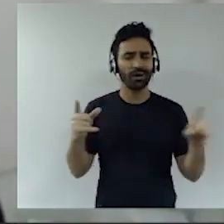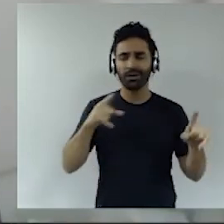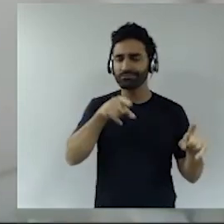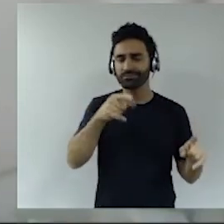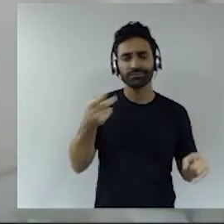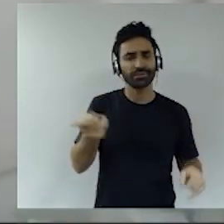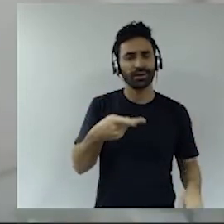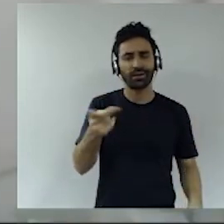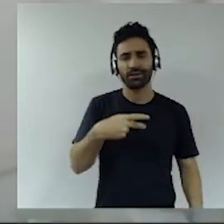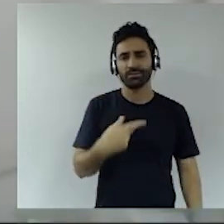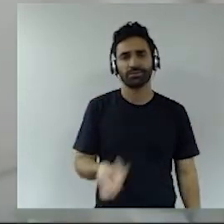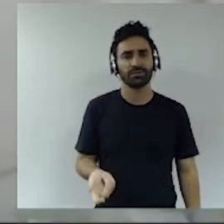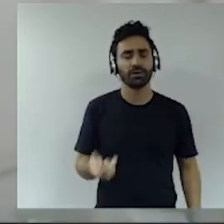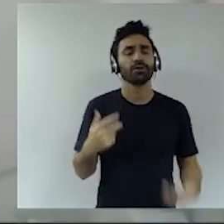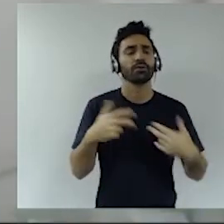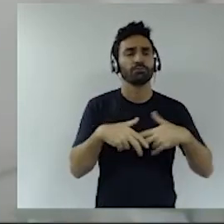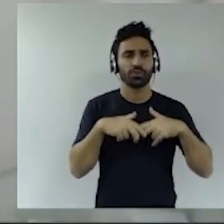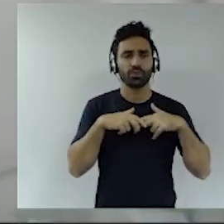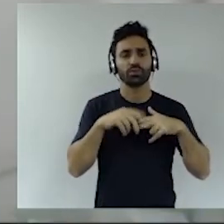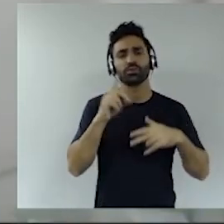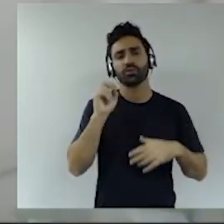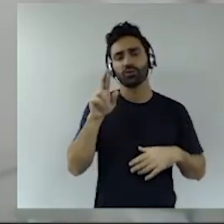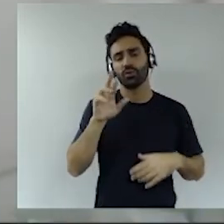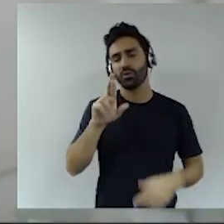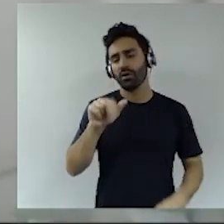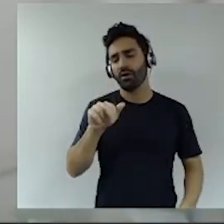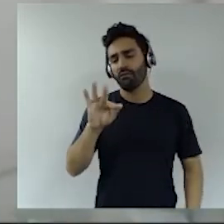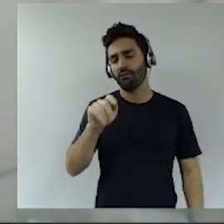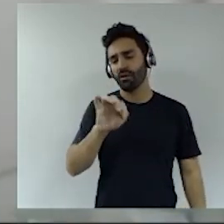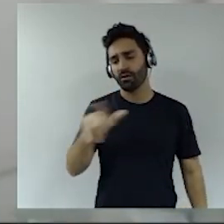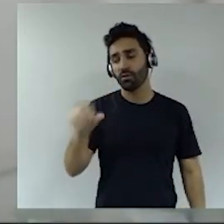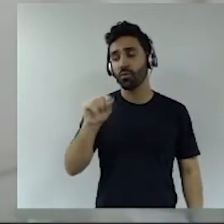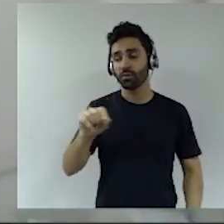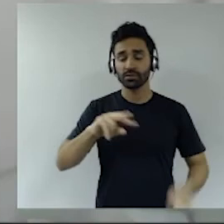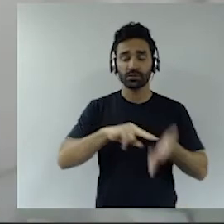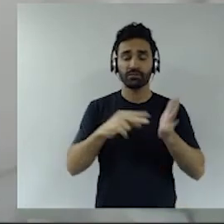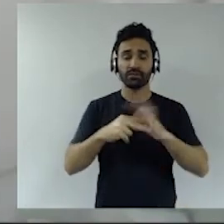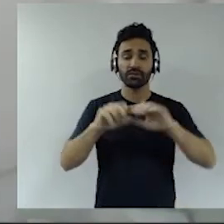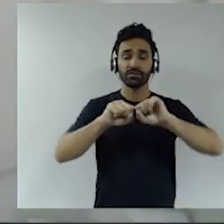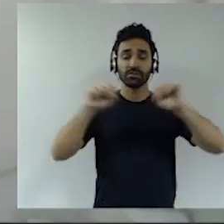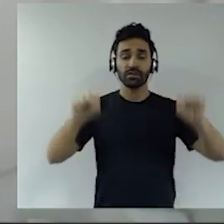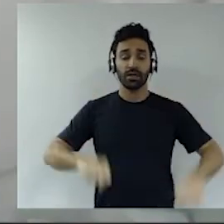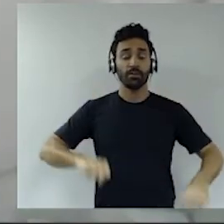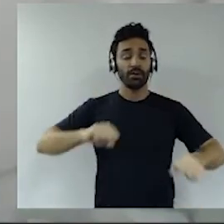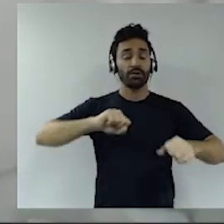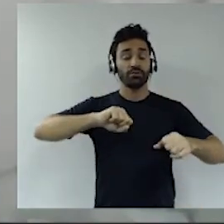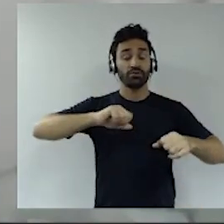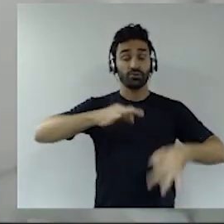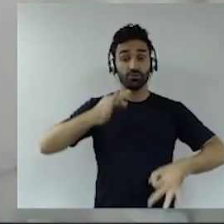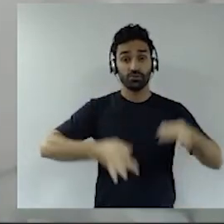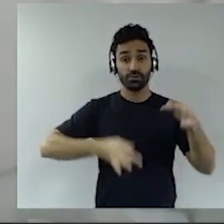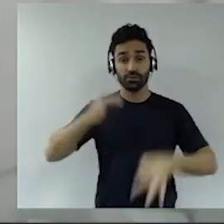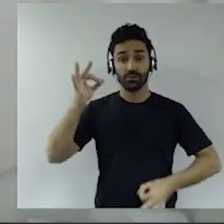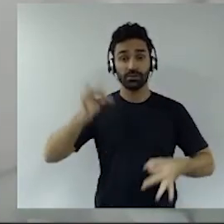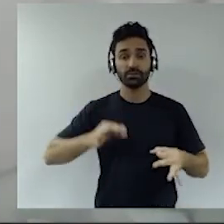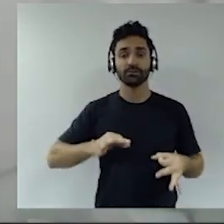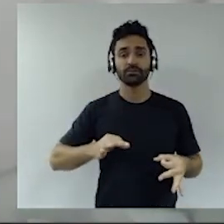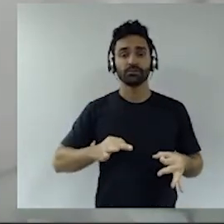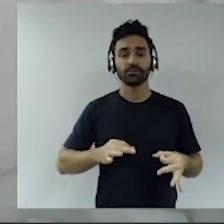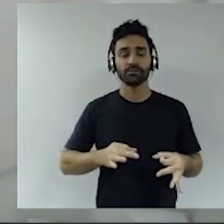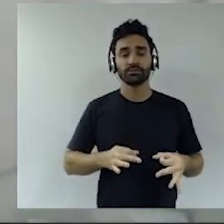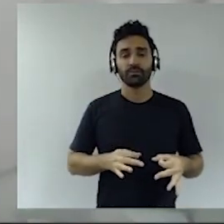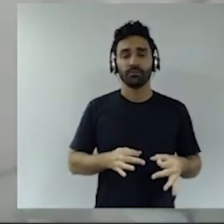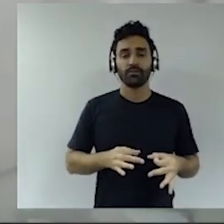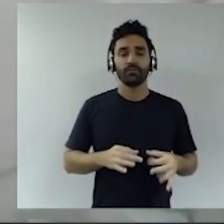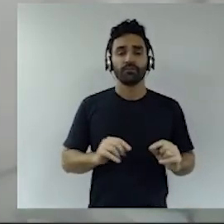toa, doutor Rafael, que o sistema de justiça nos leva a conclusões